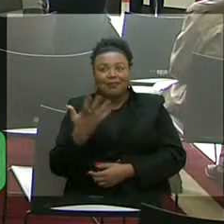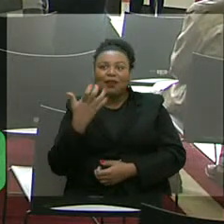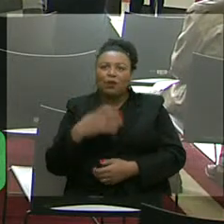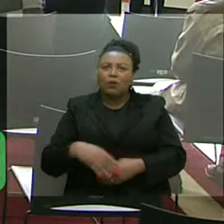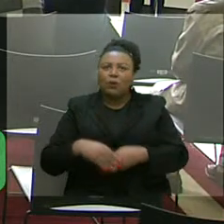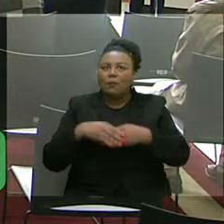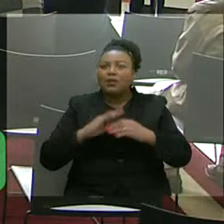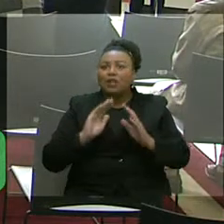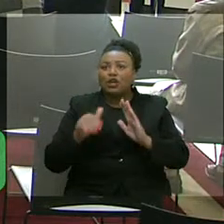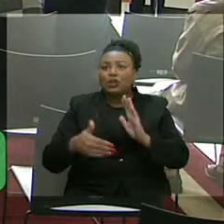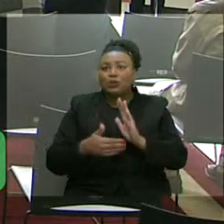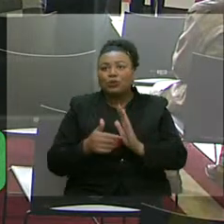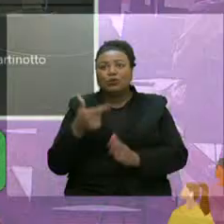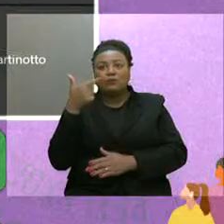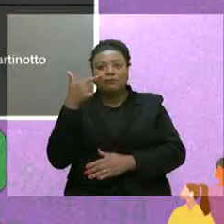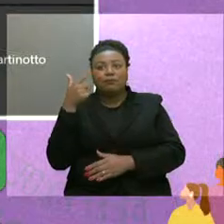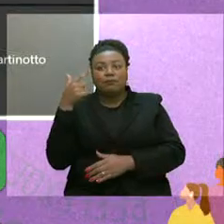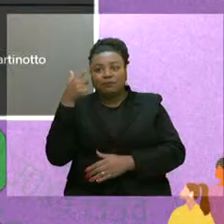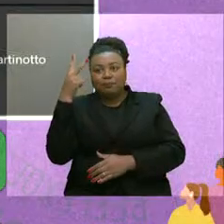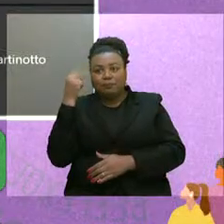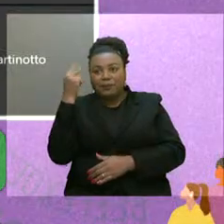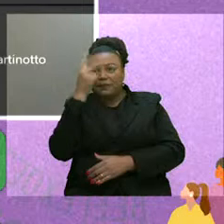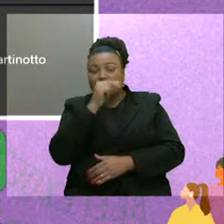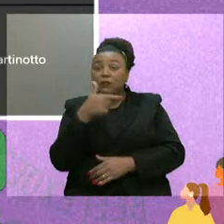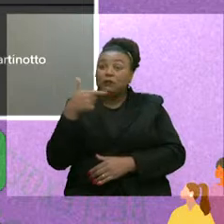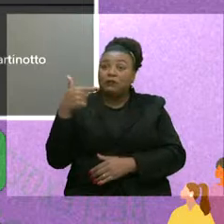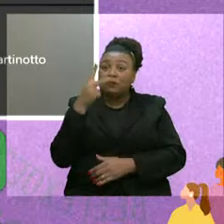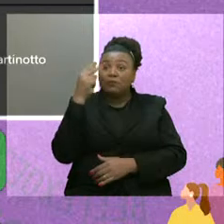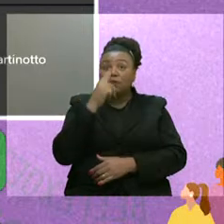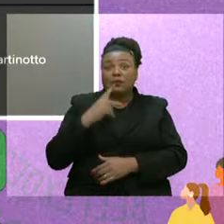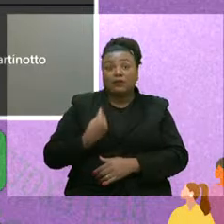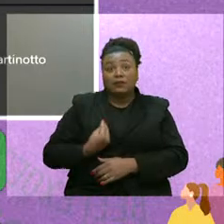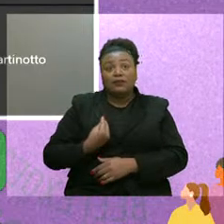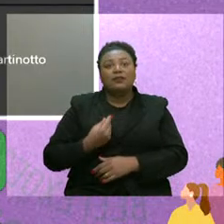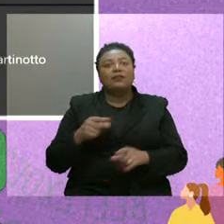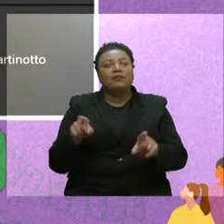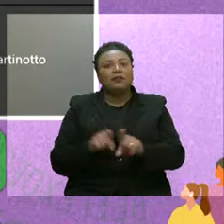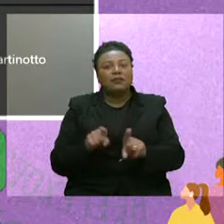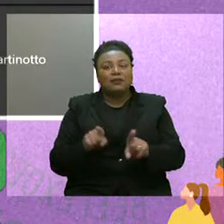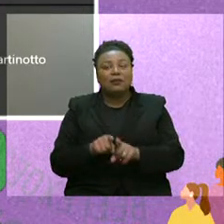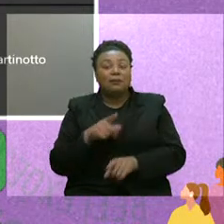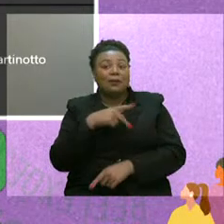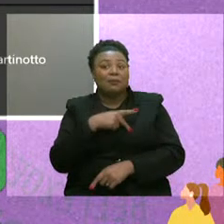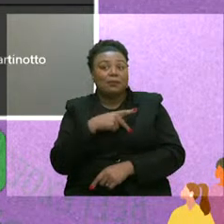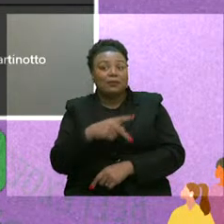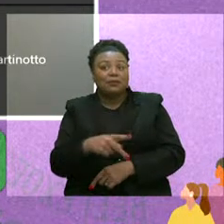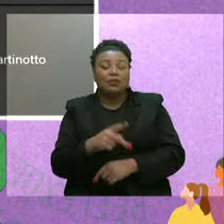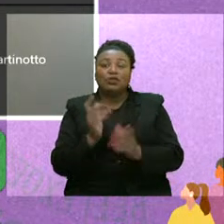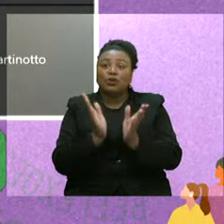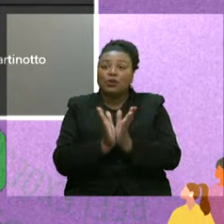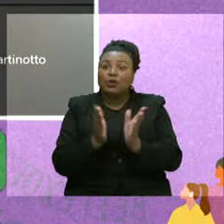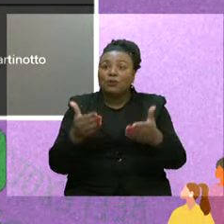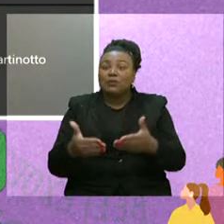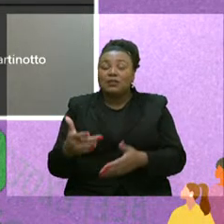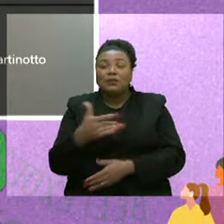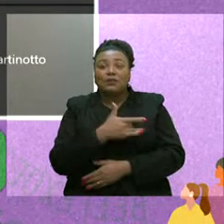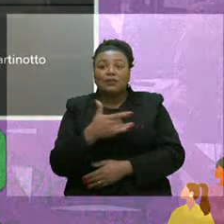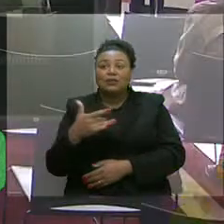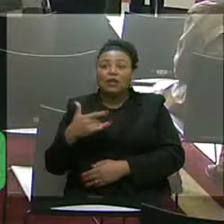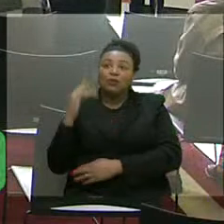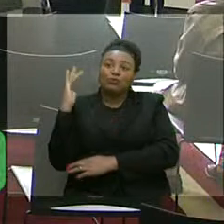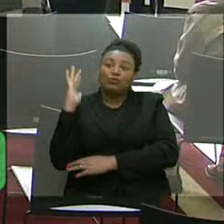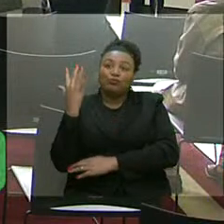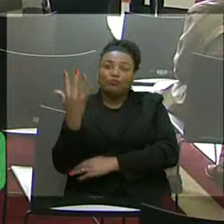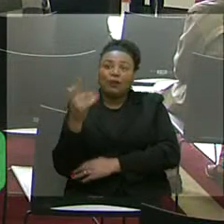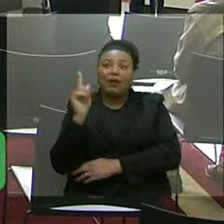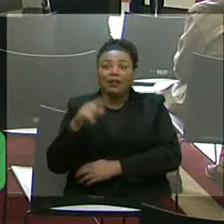vice-prefeitos do Rio Grande do Sul, que estão conectados nesse evento. Também a presidente da Comissão de Saúde e Meio Ambiente desta